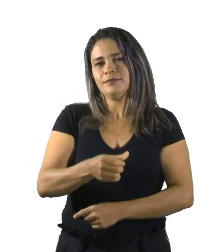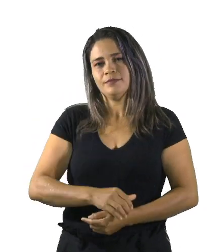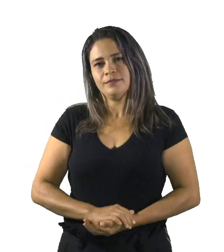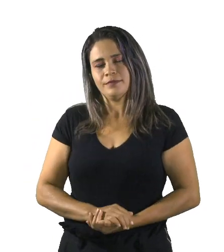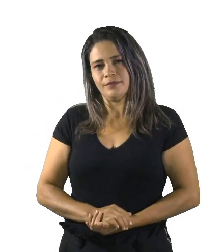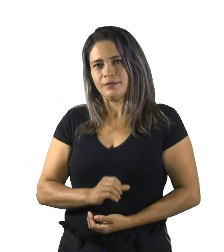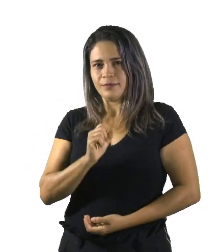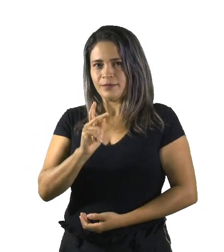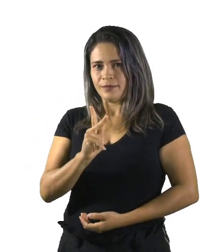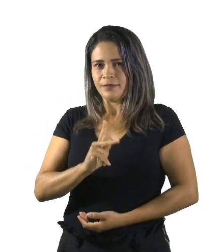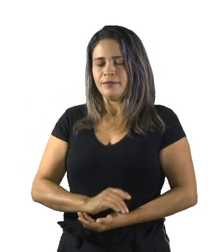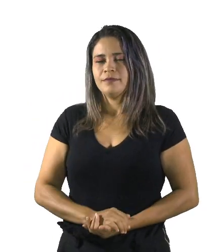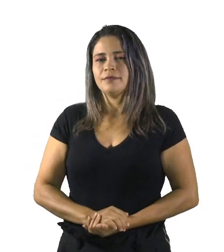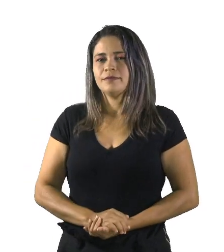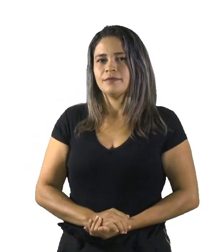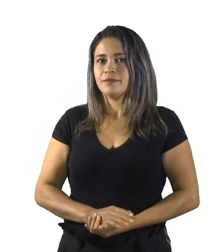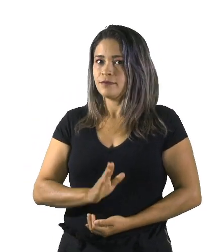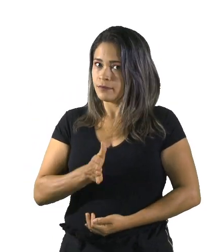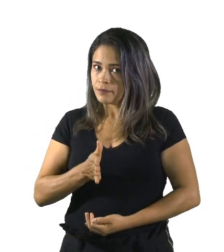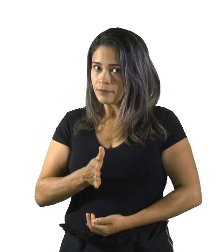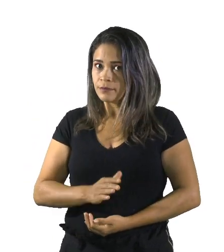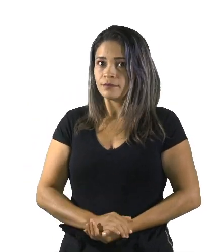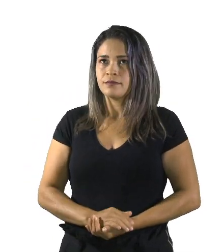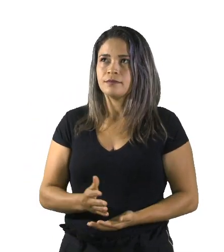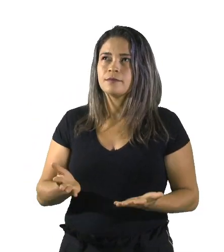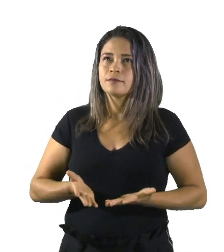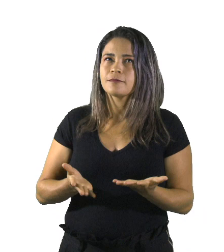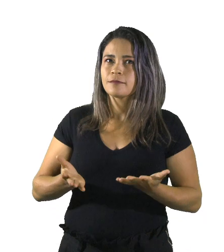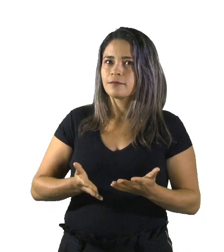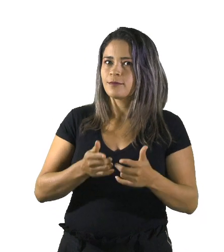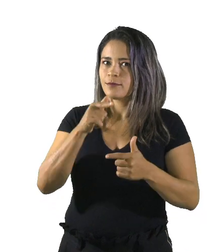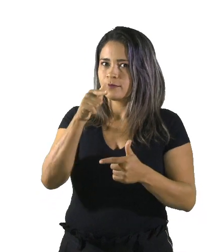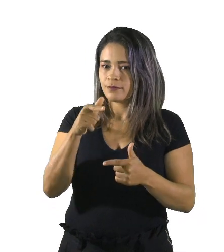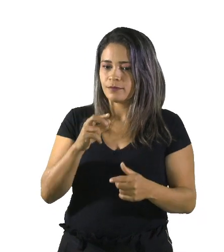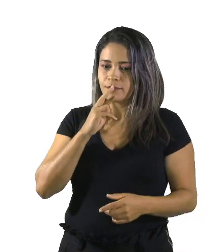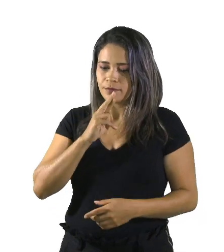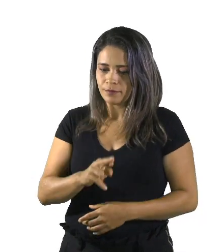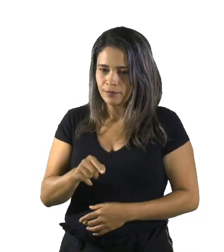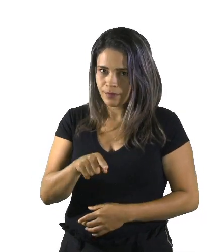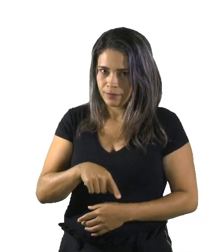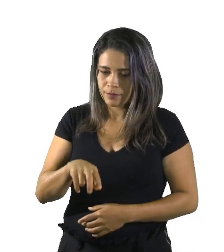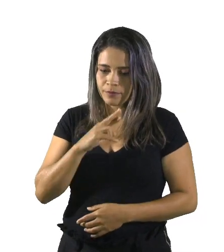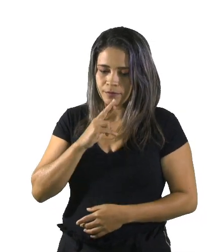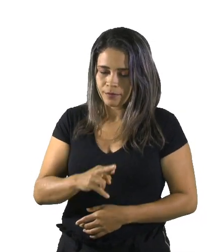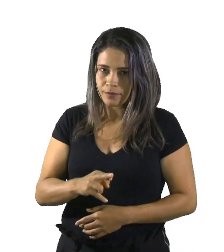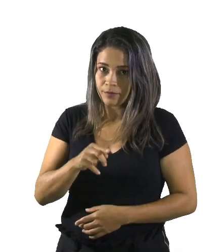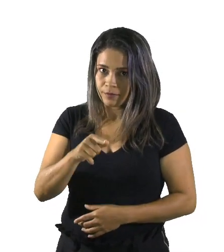Ok? Fez, né? Agora, divide o resultado por 2.